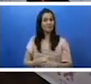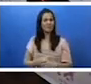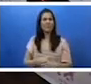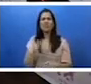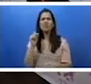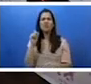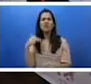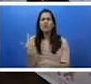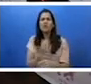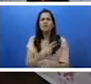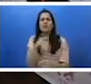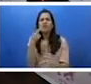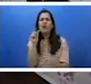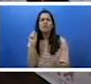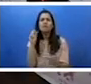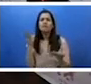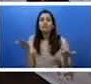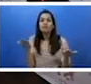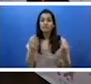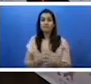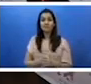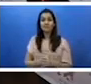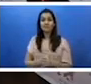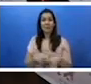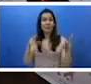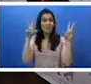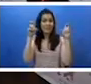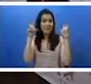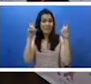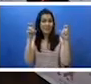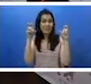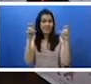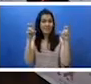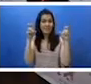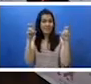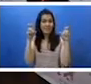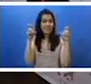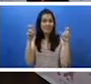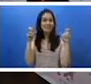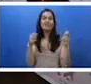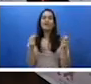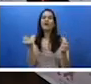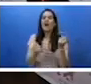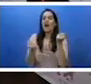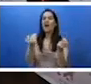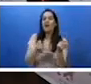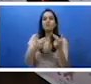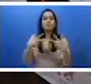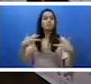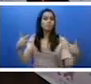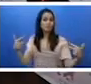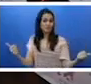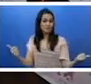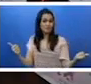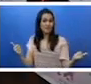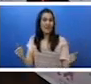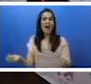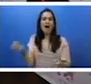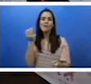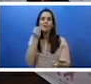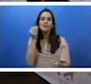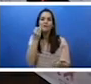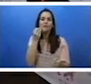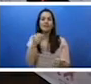sobre o que nós vamos falar? Nós vamos falar sobre os meios de transporte, aproveitando ainda a